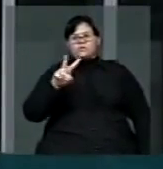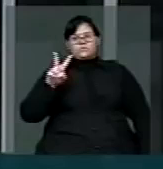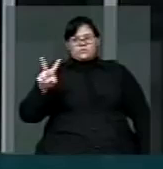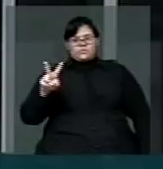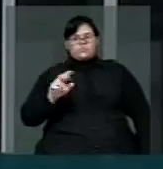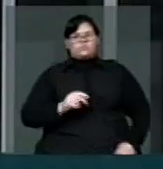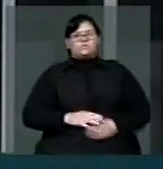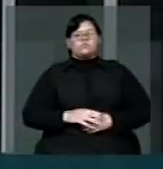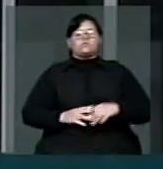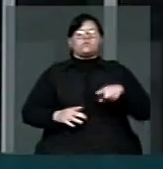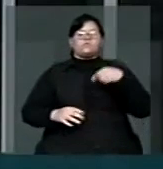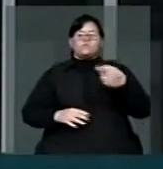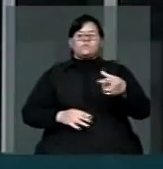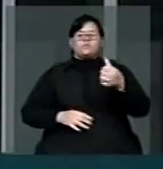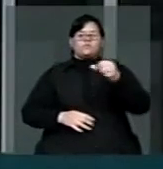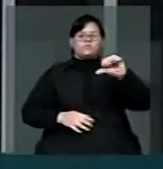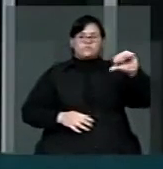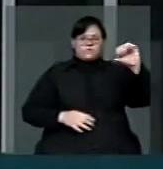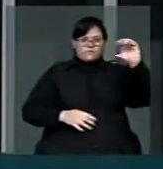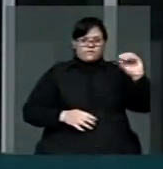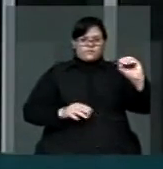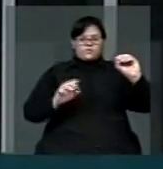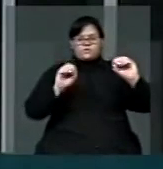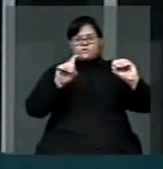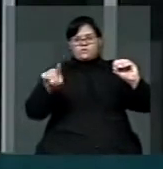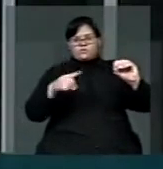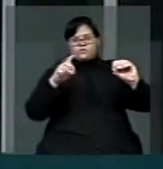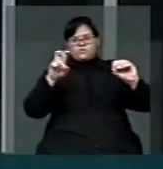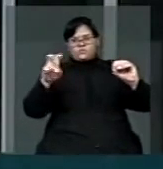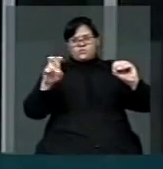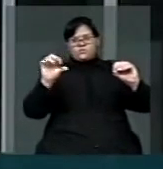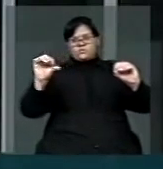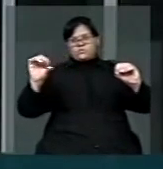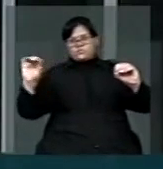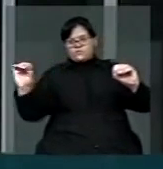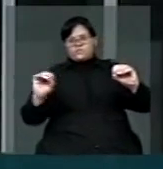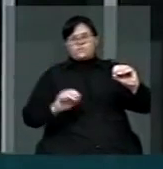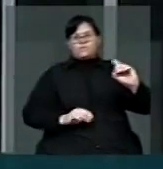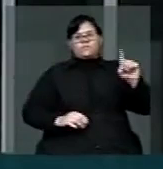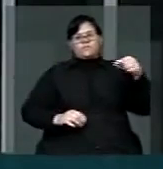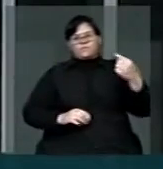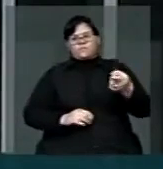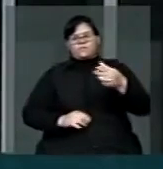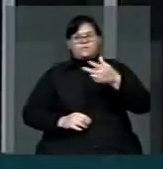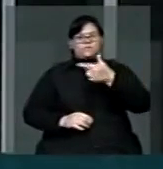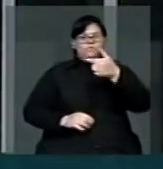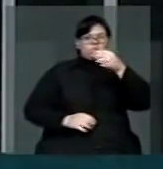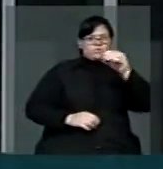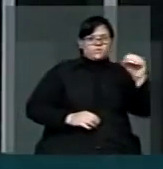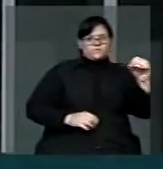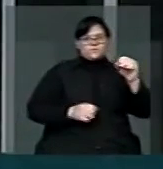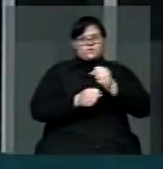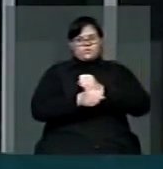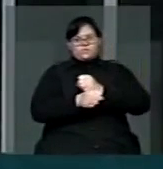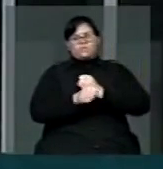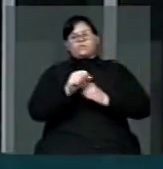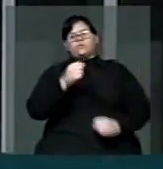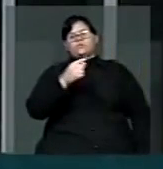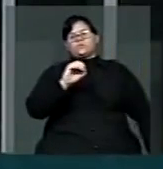0,522. Em 90 passou para 0,590. Nos anos 2000 foi para